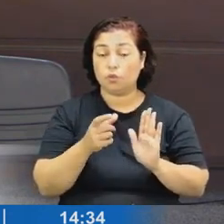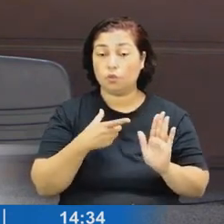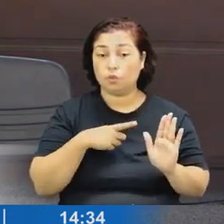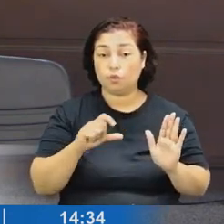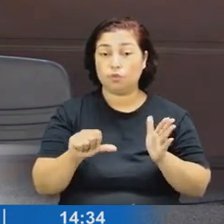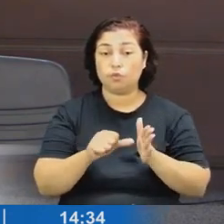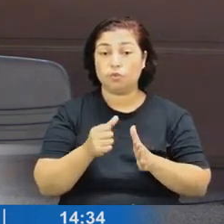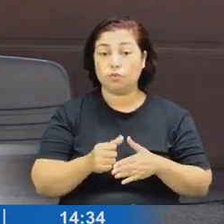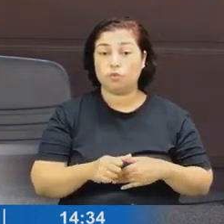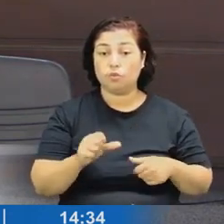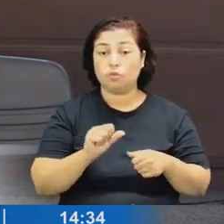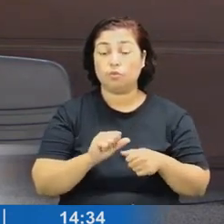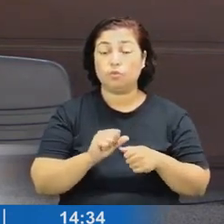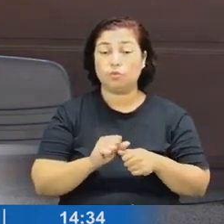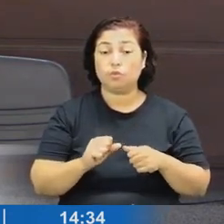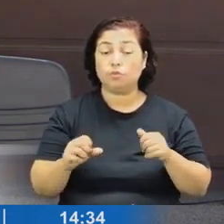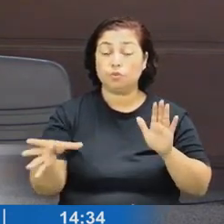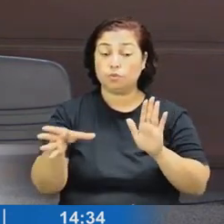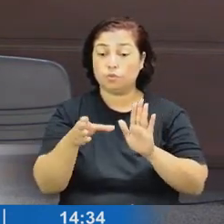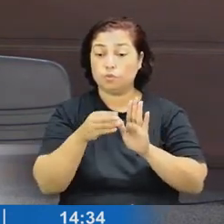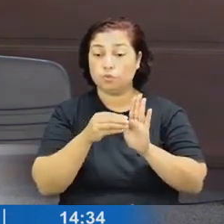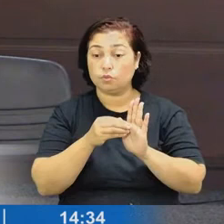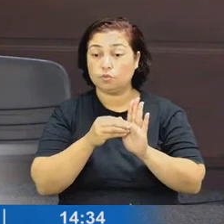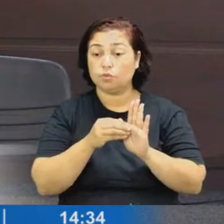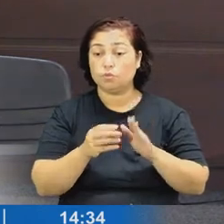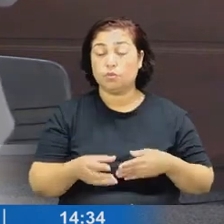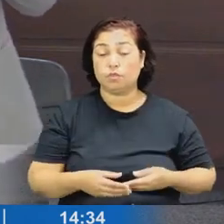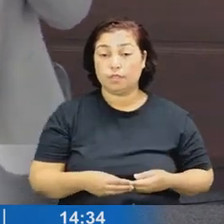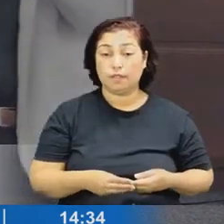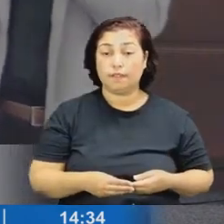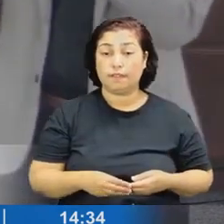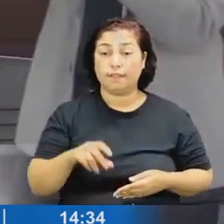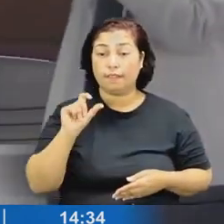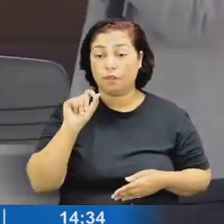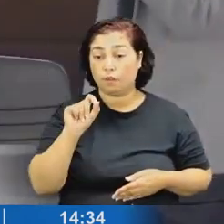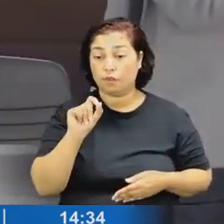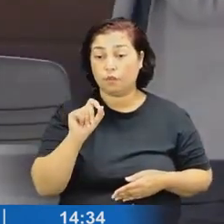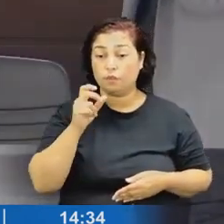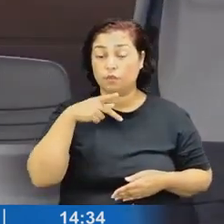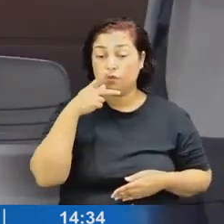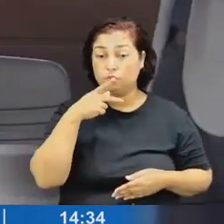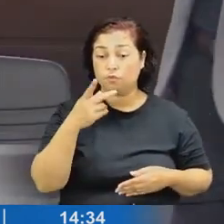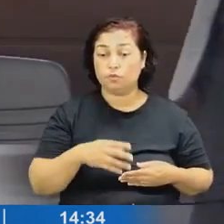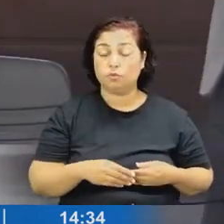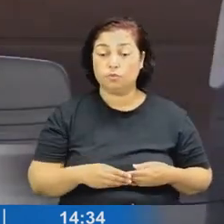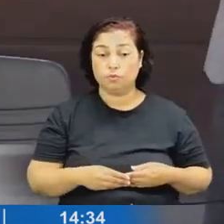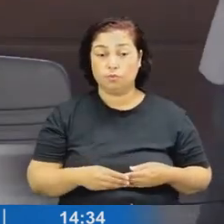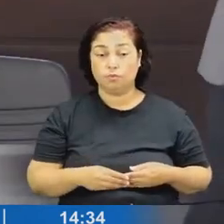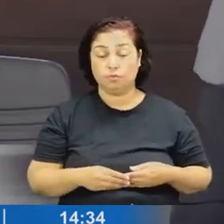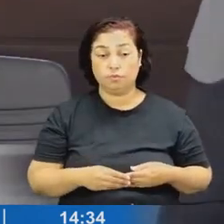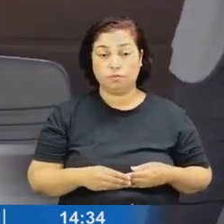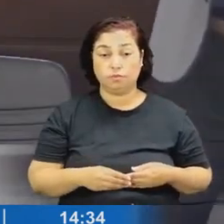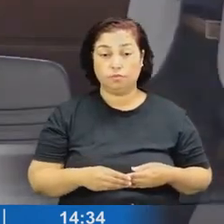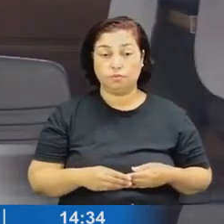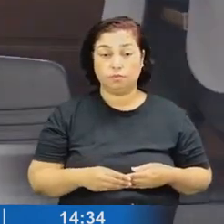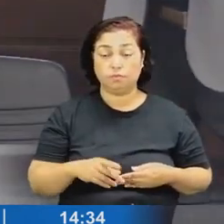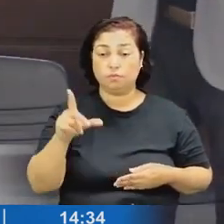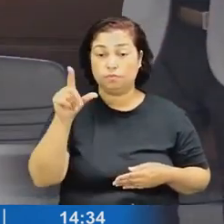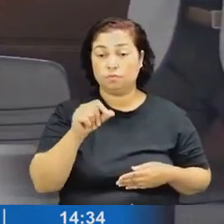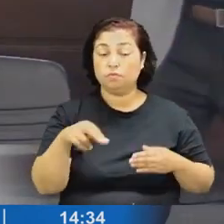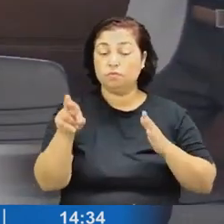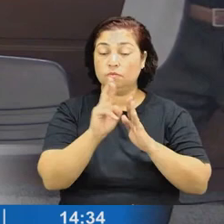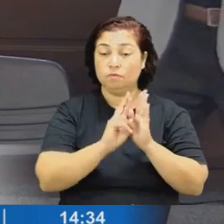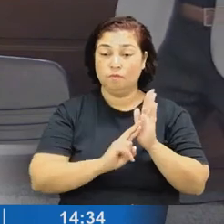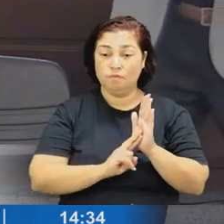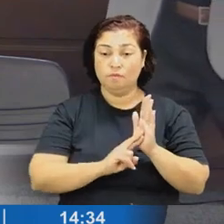resumo aqui porque se a gente vai para 6 horas você vai repetir mais três horas agora e que a gente falou eu vou fazer um pequeno resumo do que a gente